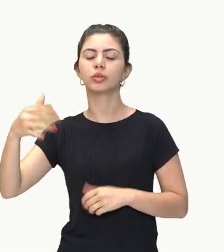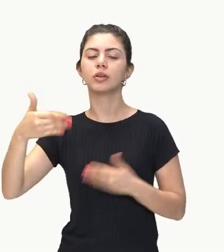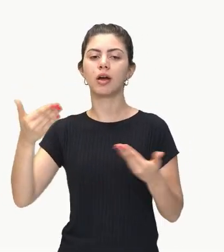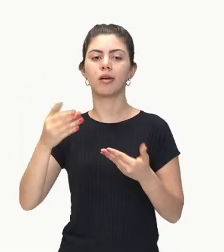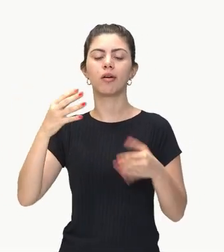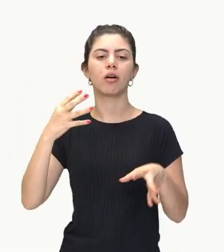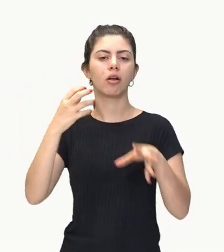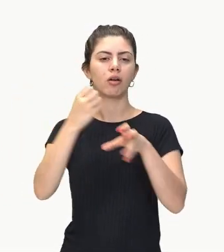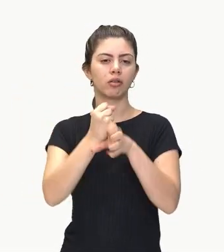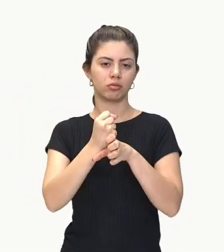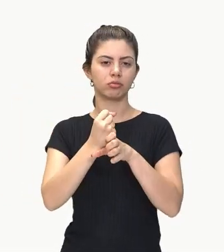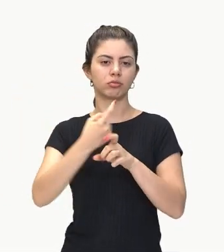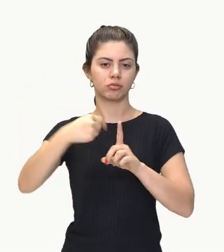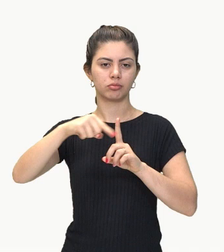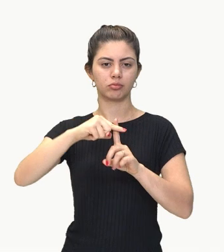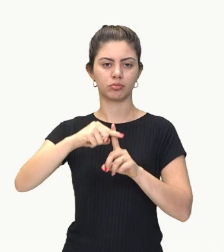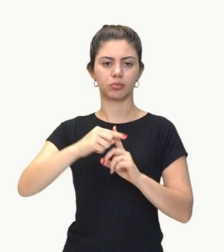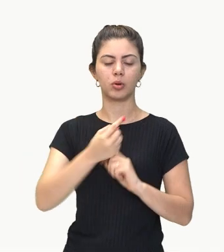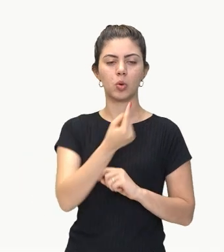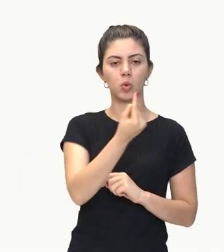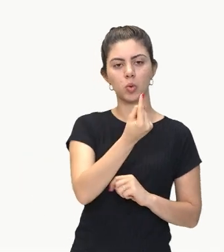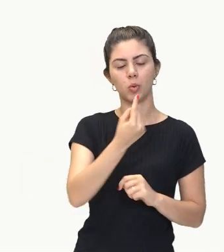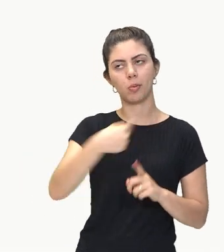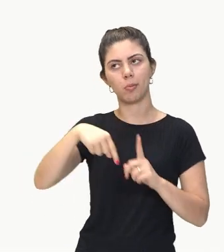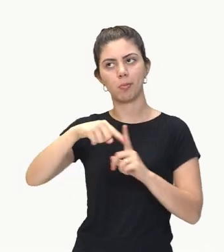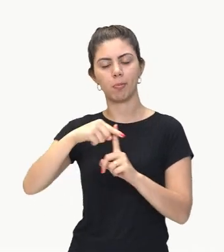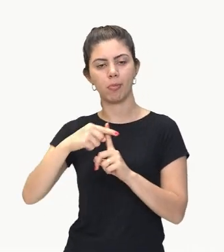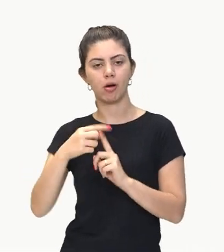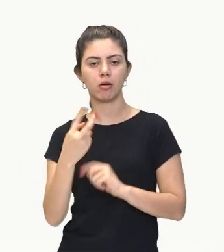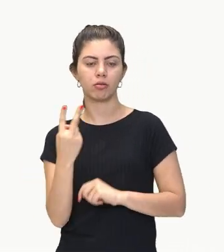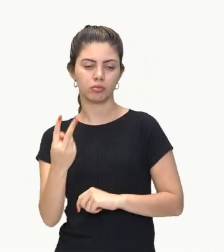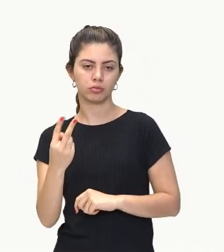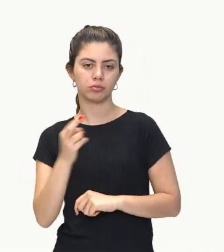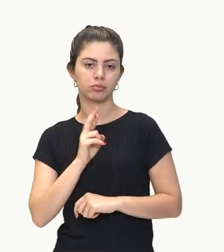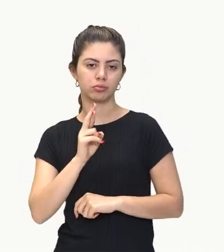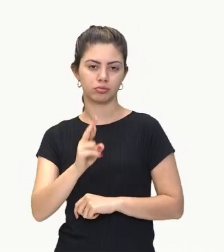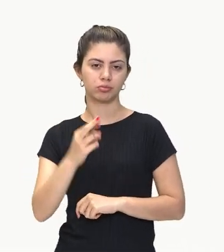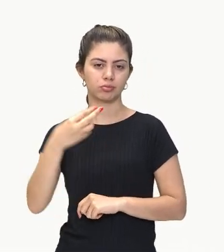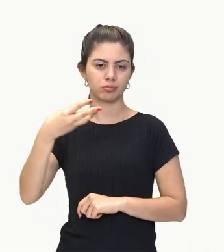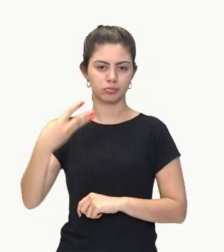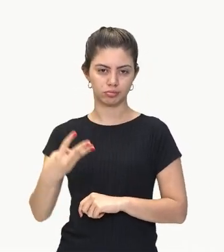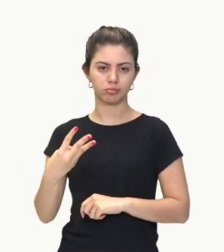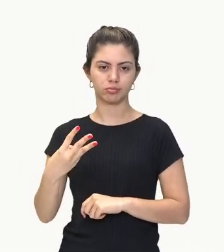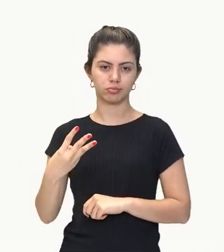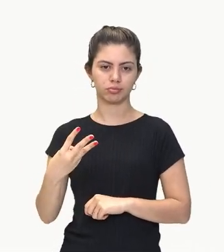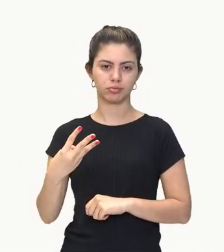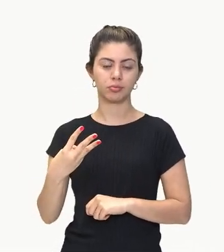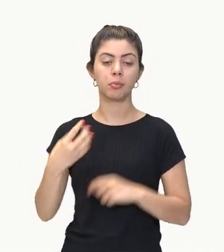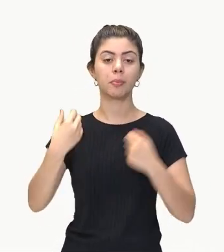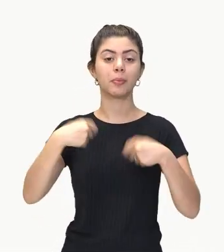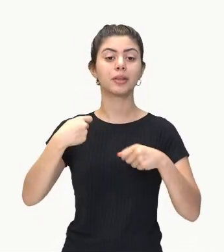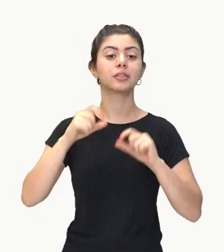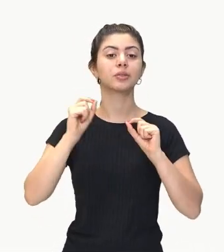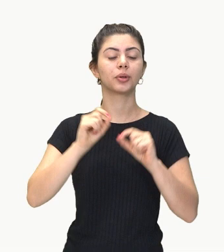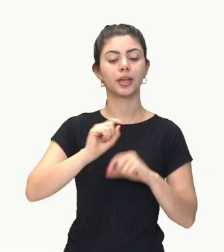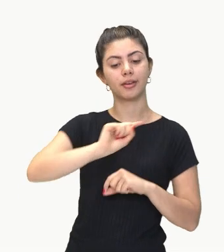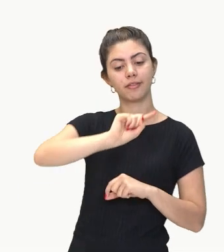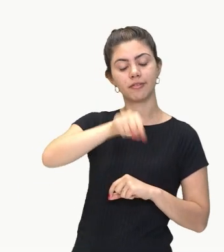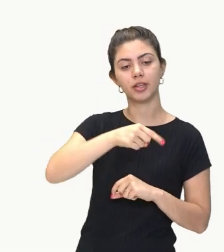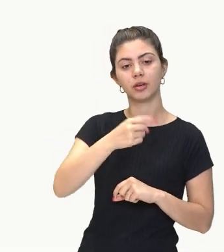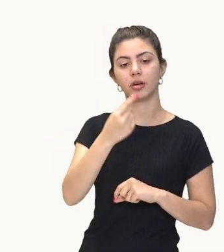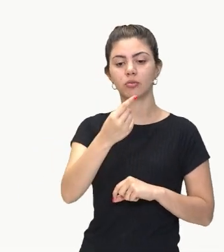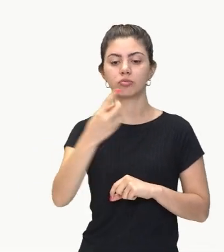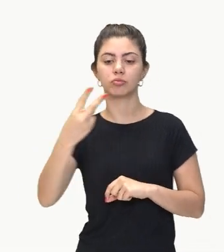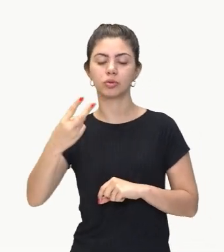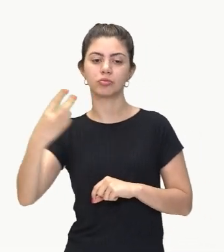soma esses números. Somando 1 mais 2, significa que o meu resultado tem que ter 3